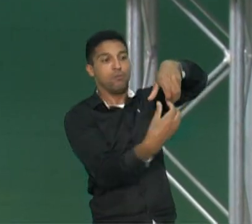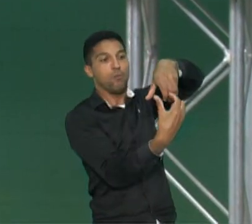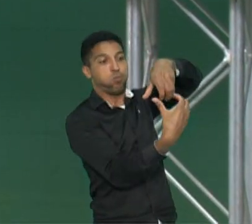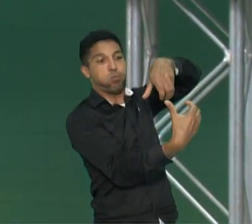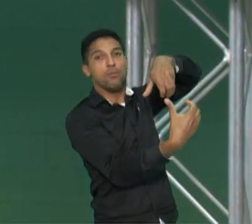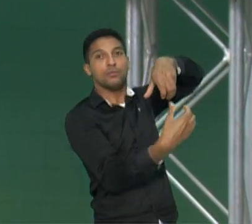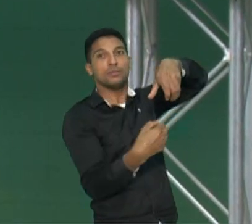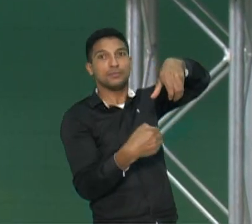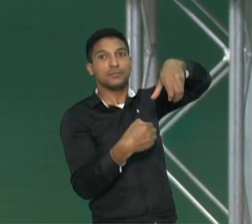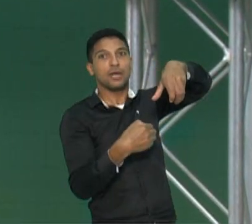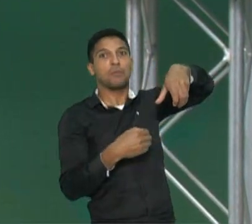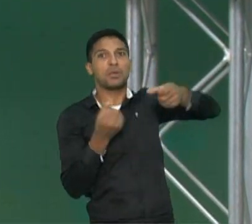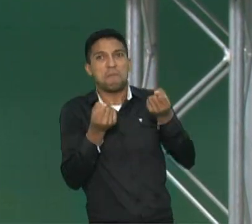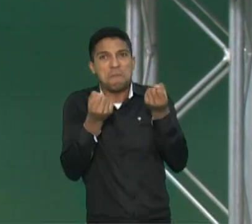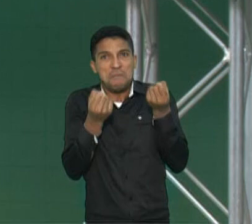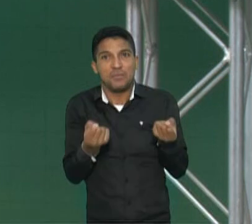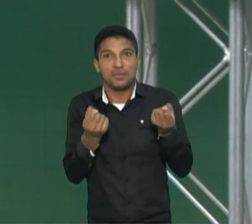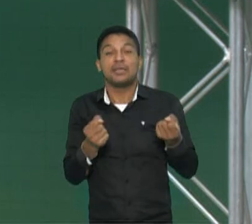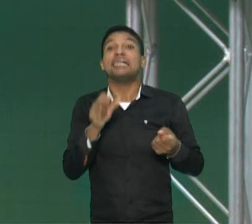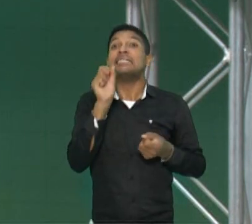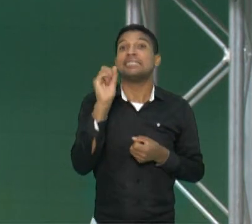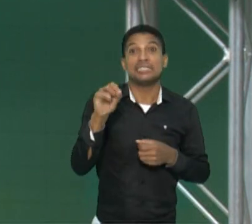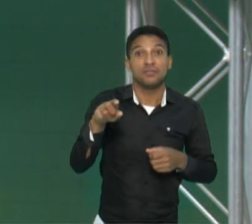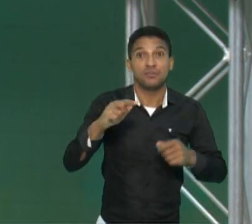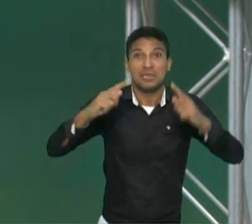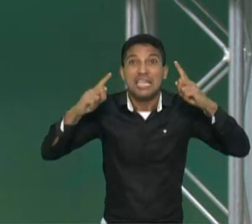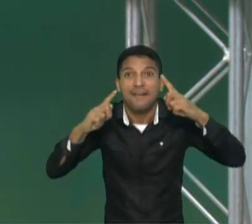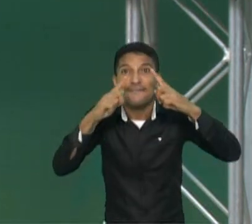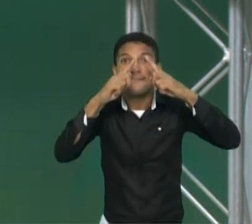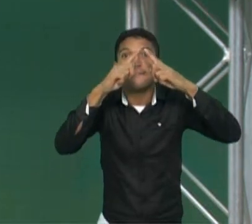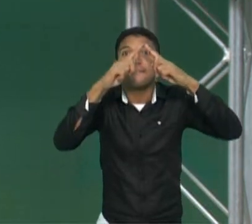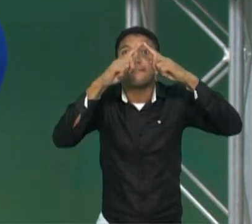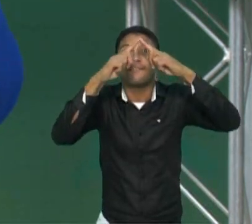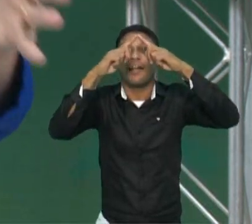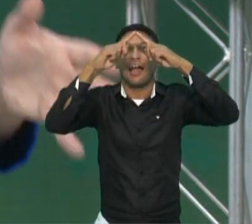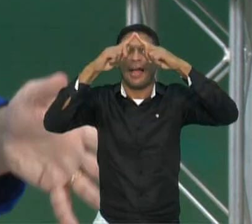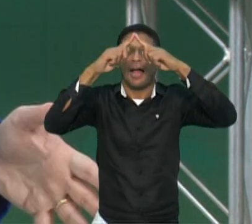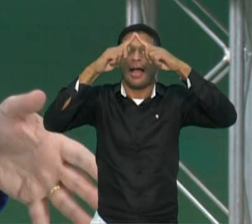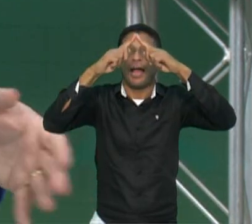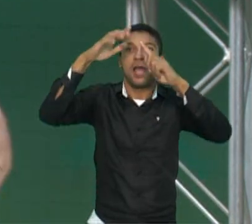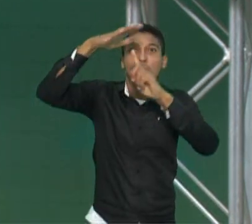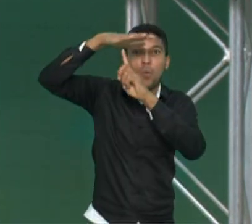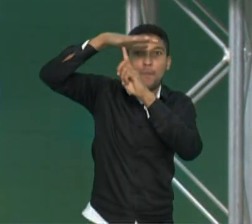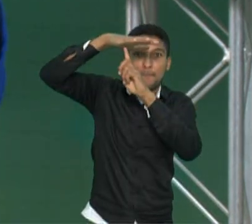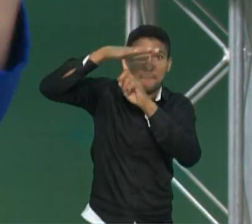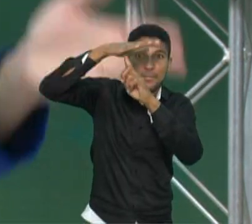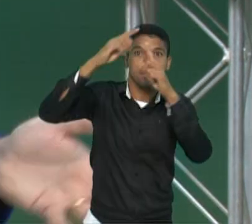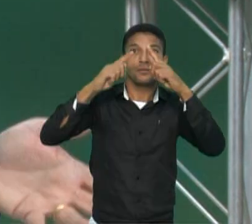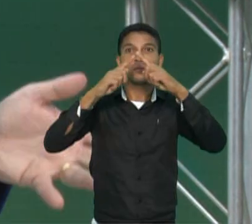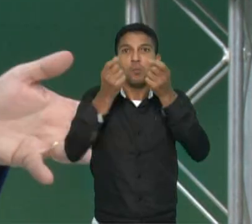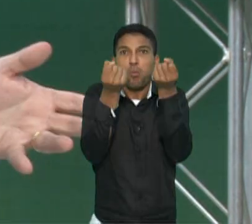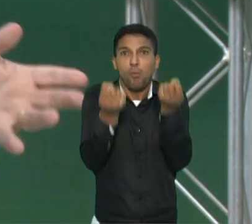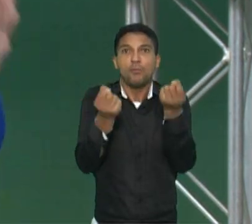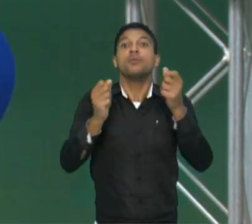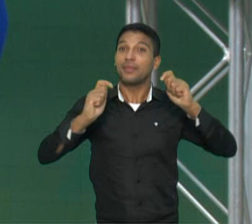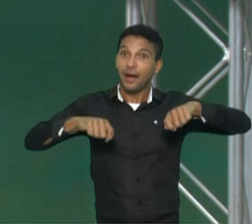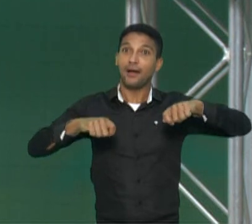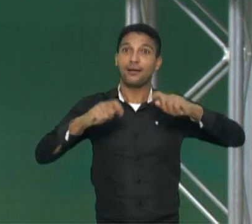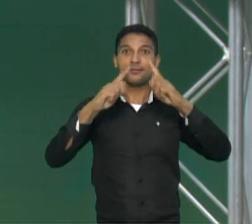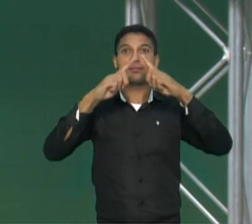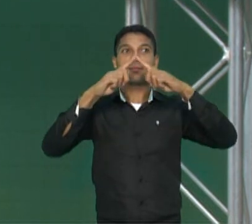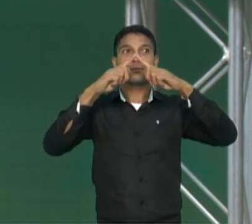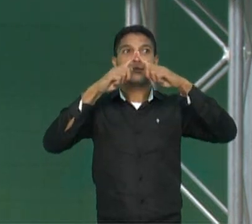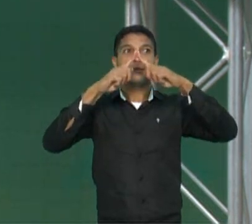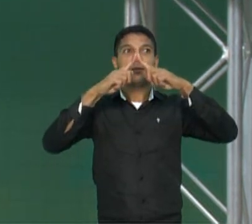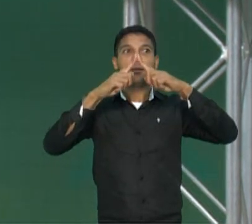que vem para cima, ele equilibra. E não precisa botar numa parede grossa, pode botar sobre uma coluna. Porque você